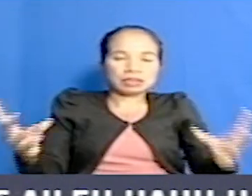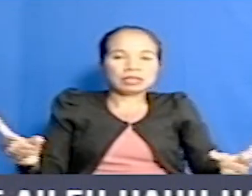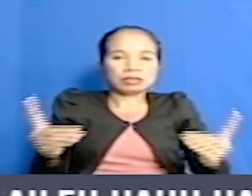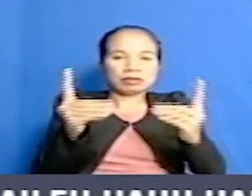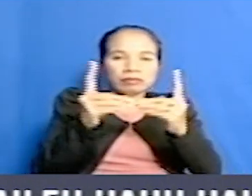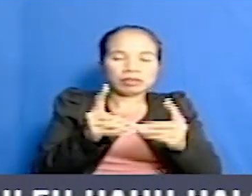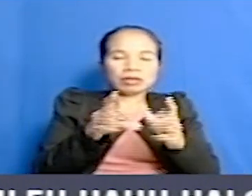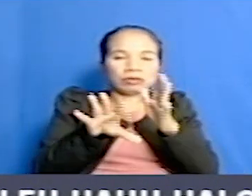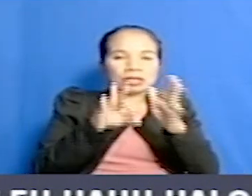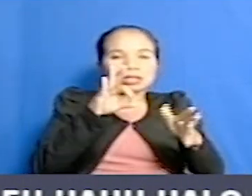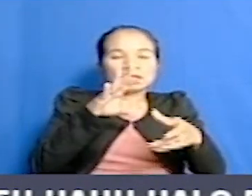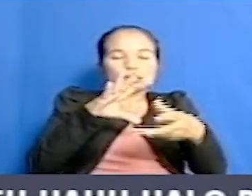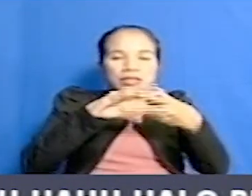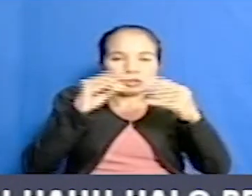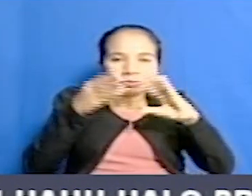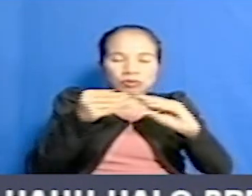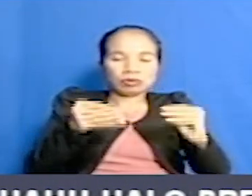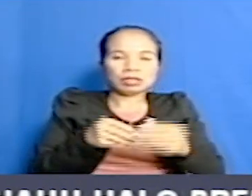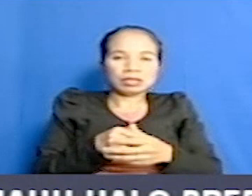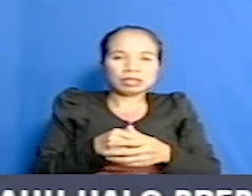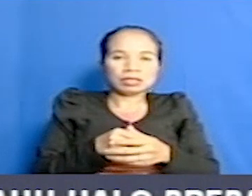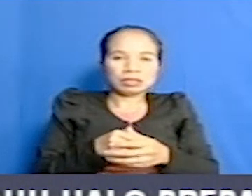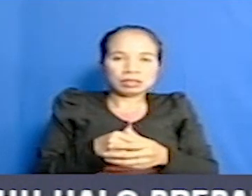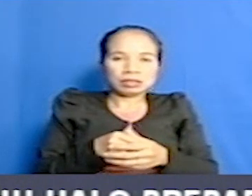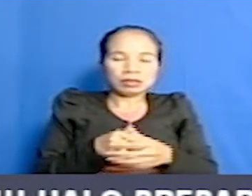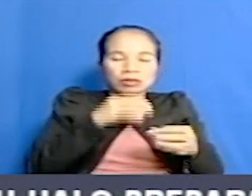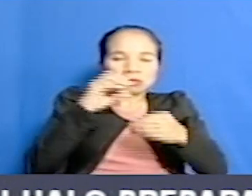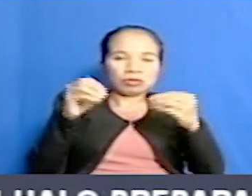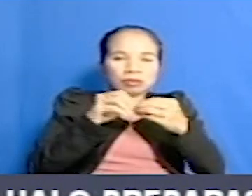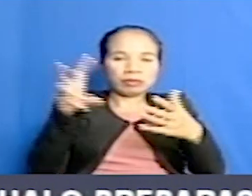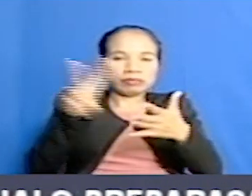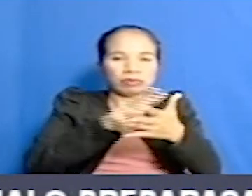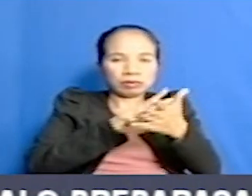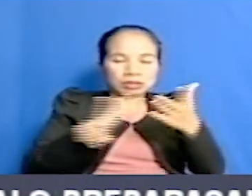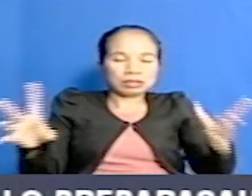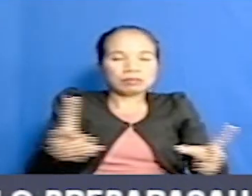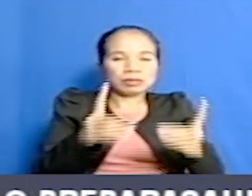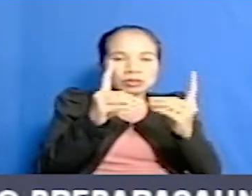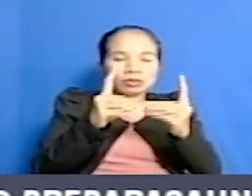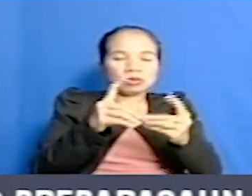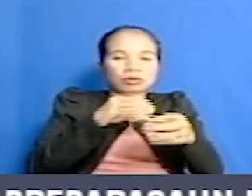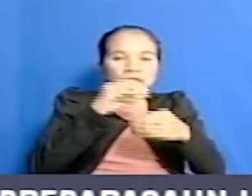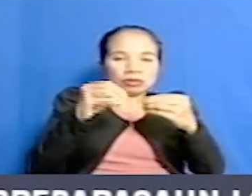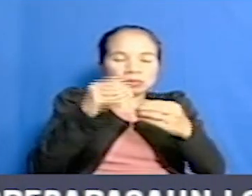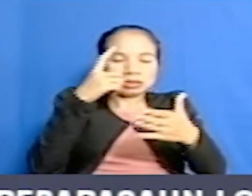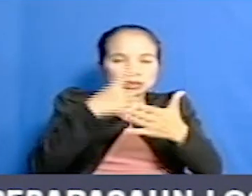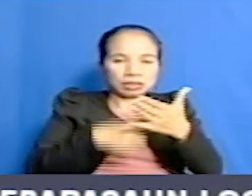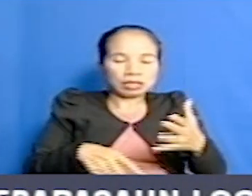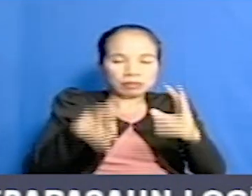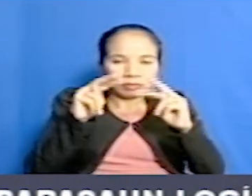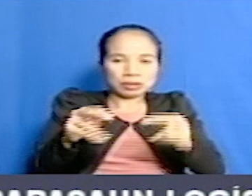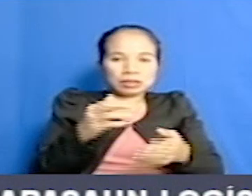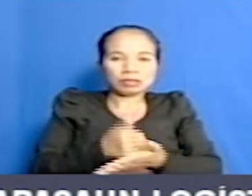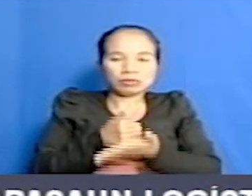los historia ni nian rasik, kona ba violencia ne beni hasoru, no mos, kona ba saída mak ne precisa to Alola apoio